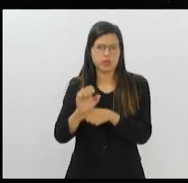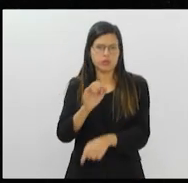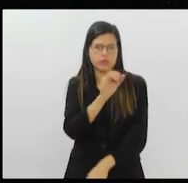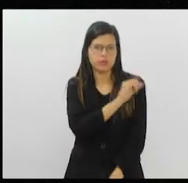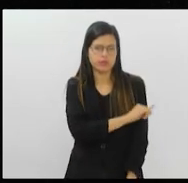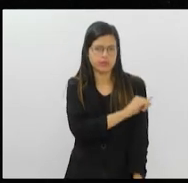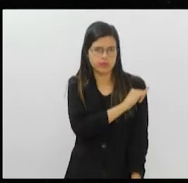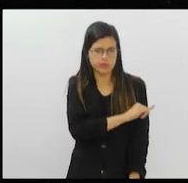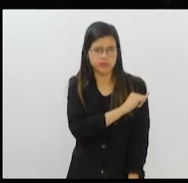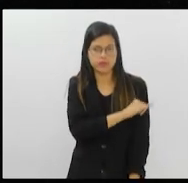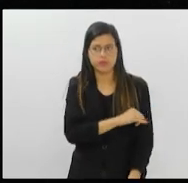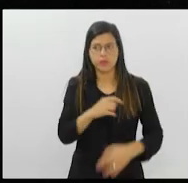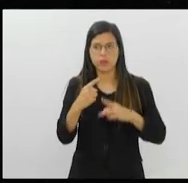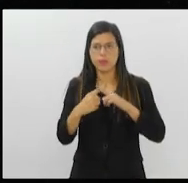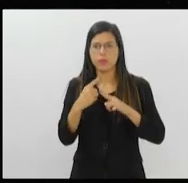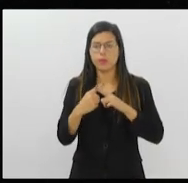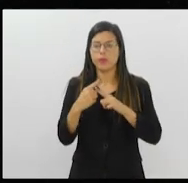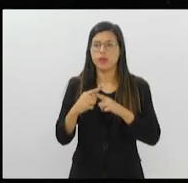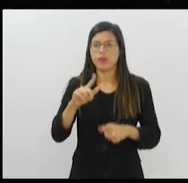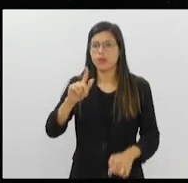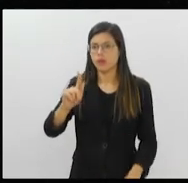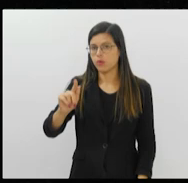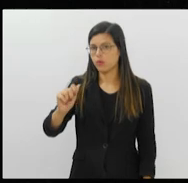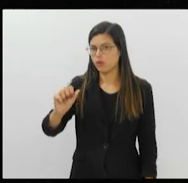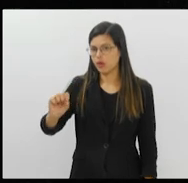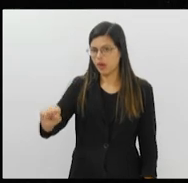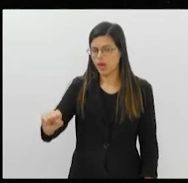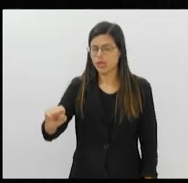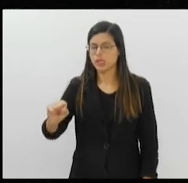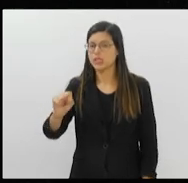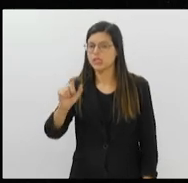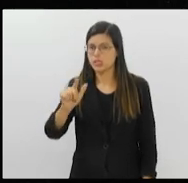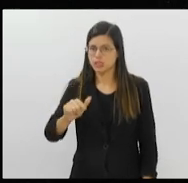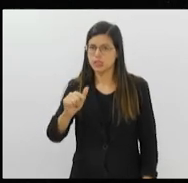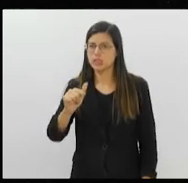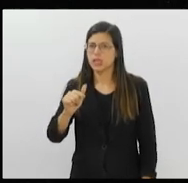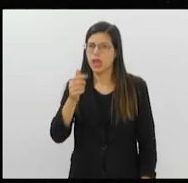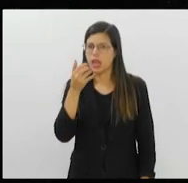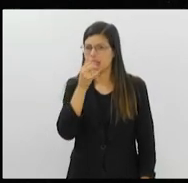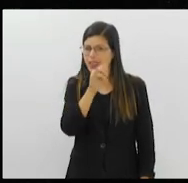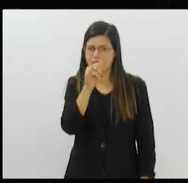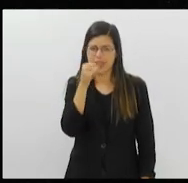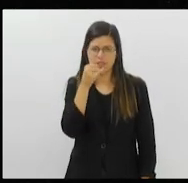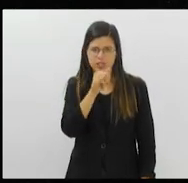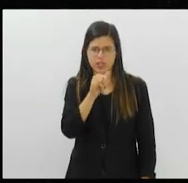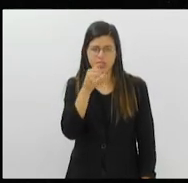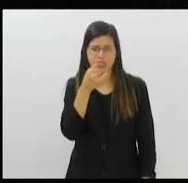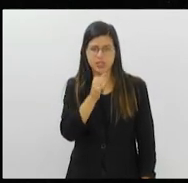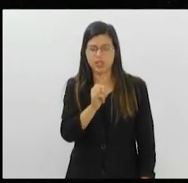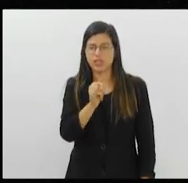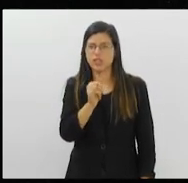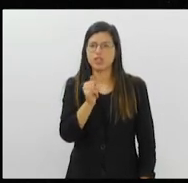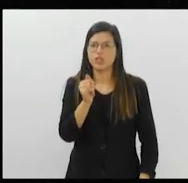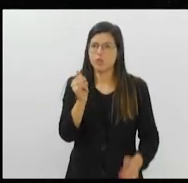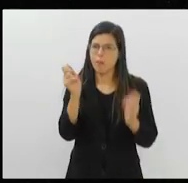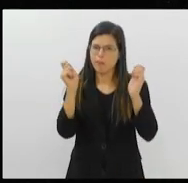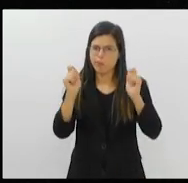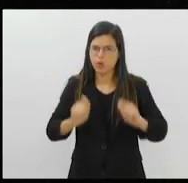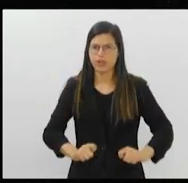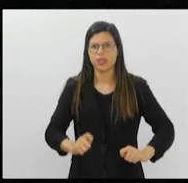Janeiro, porque o gás é um ingrediente energético de grande potencial.